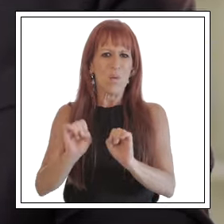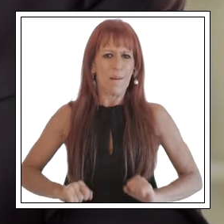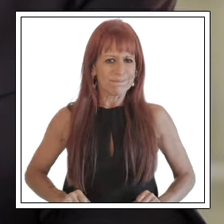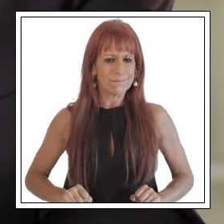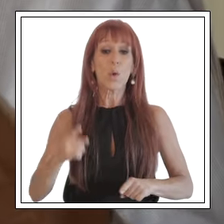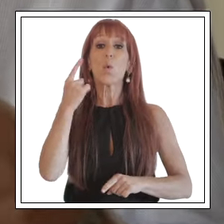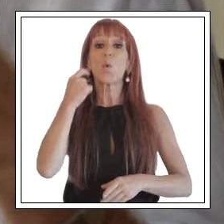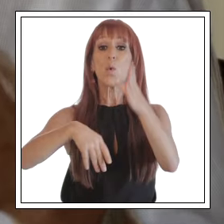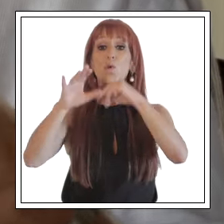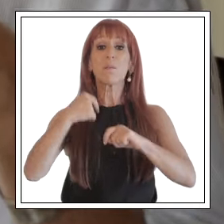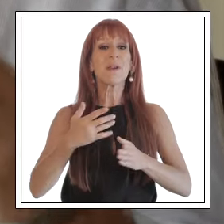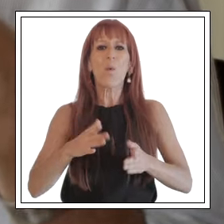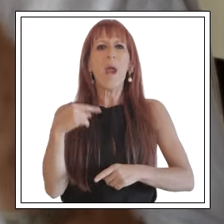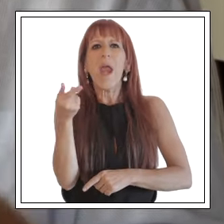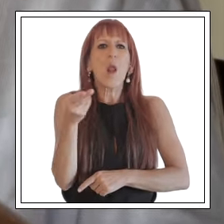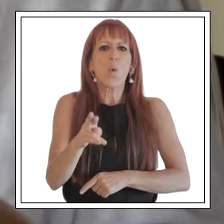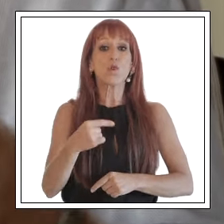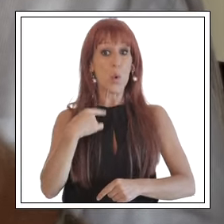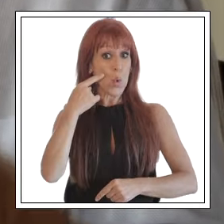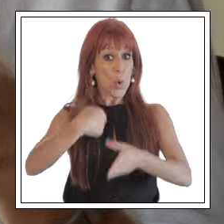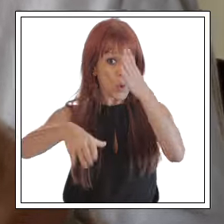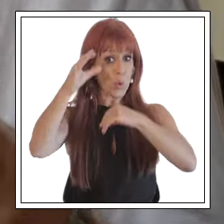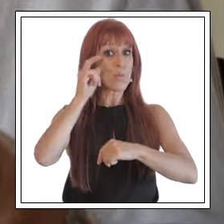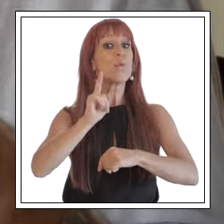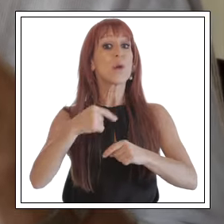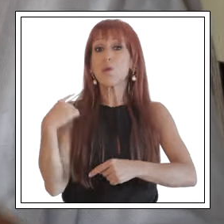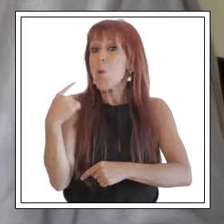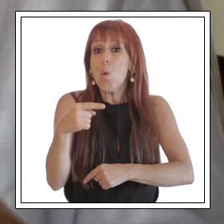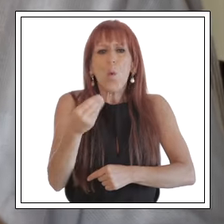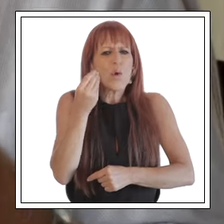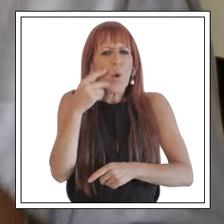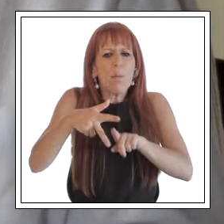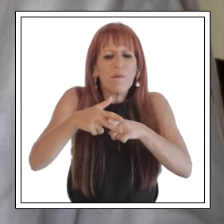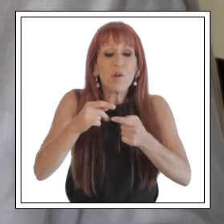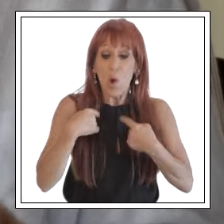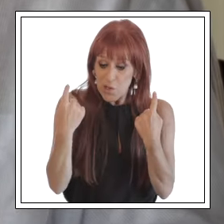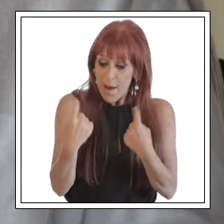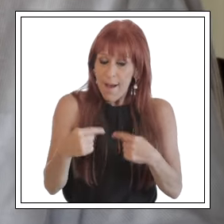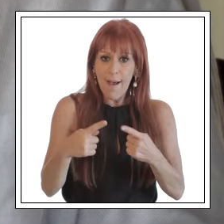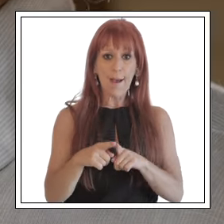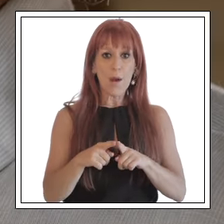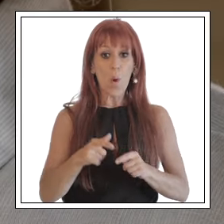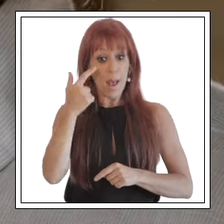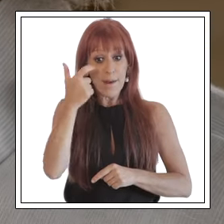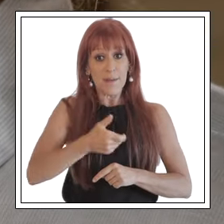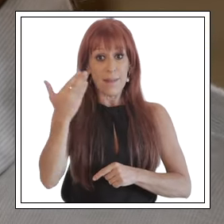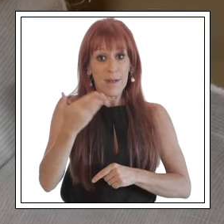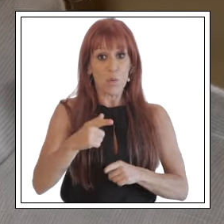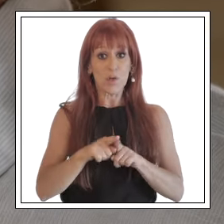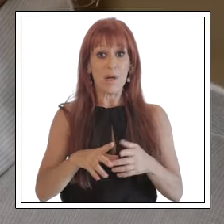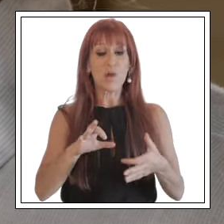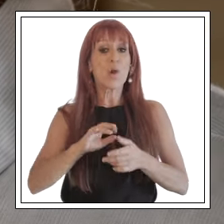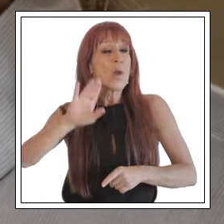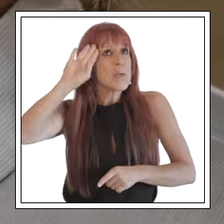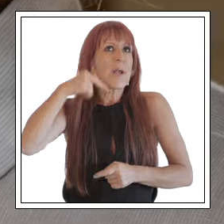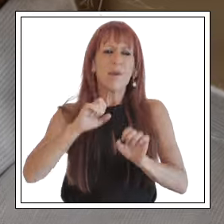e na precariedade. O conhecimento não deve ser um luxo. O conhecimento é a única ferramenta que nós temos para a cidadania.